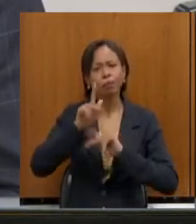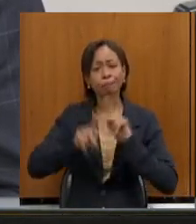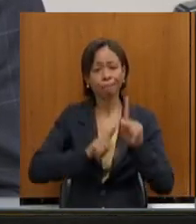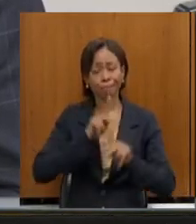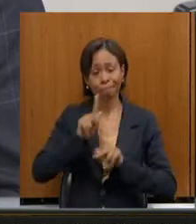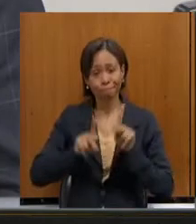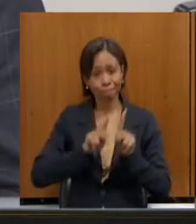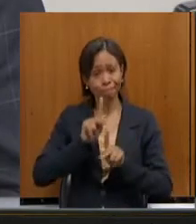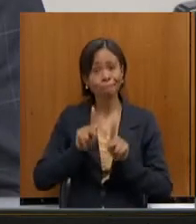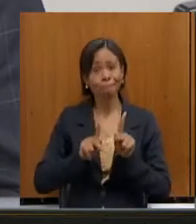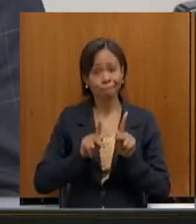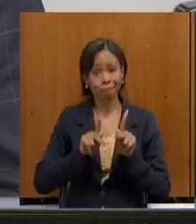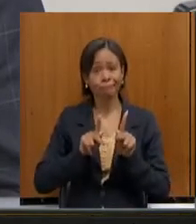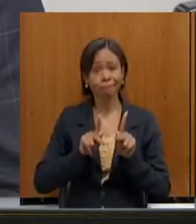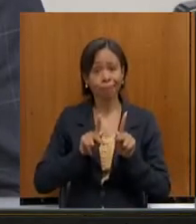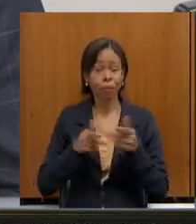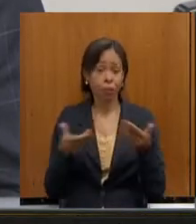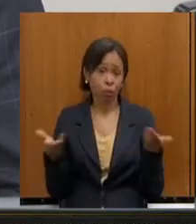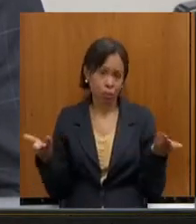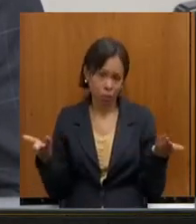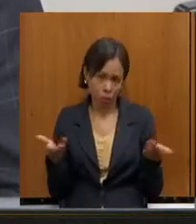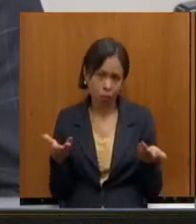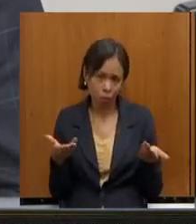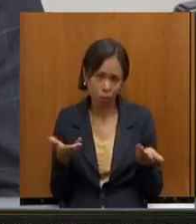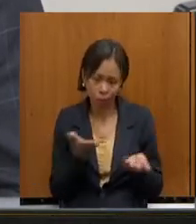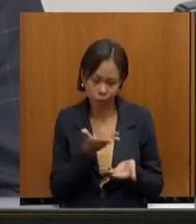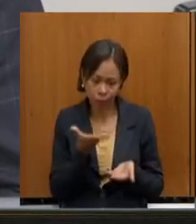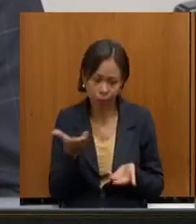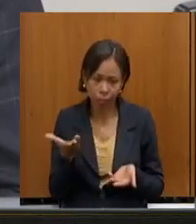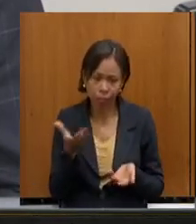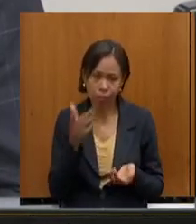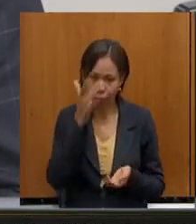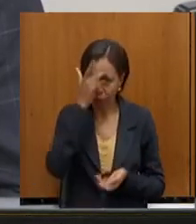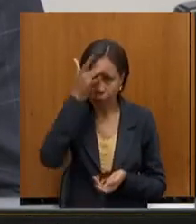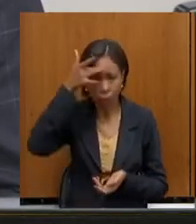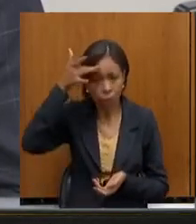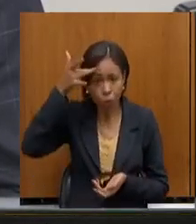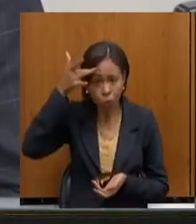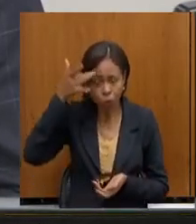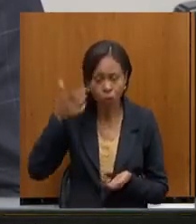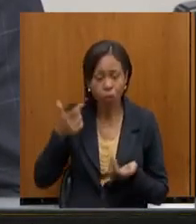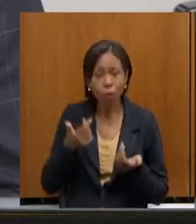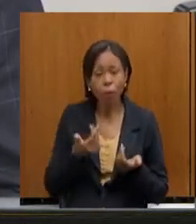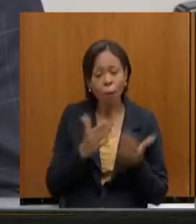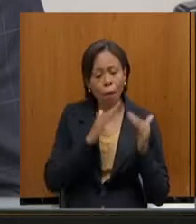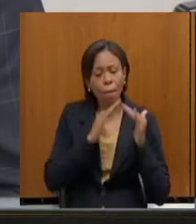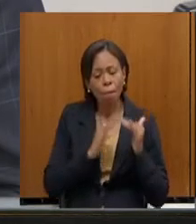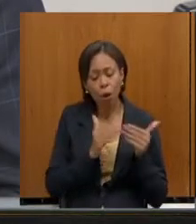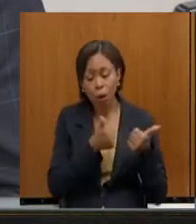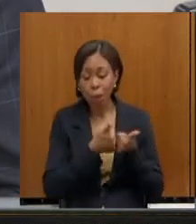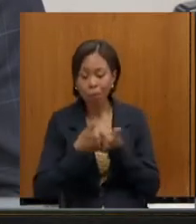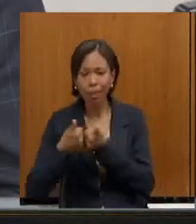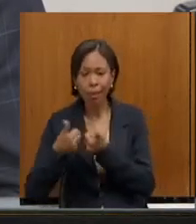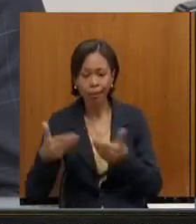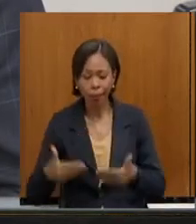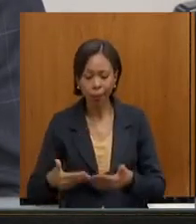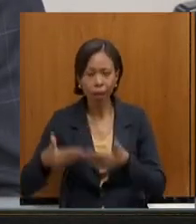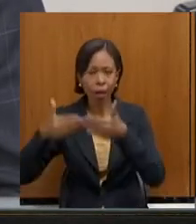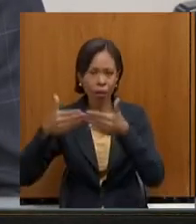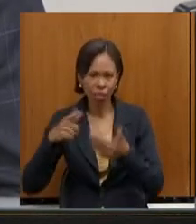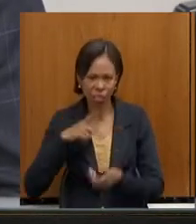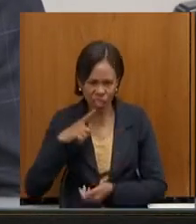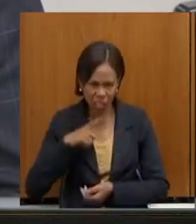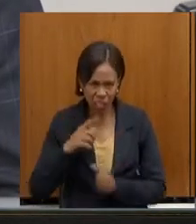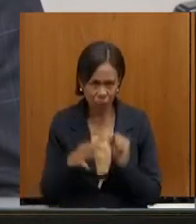o que estão hoje é próxima a essas barragens nós temos